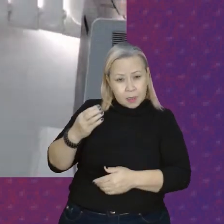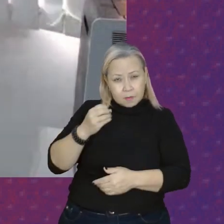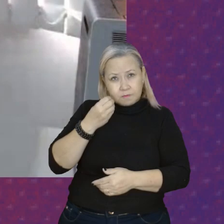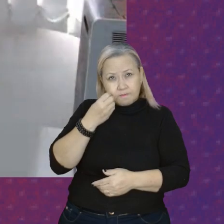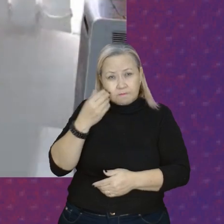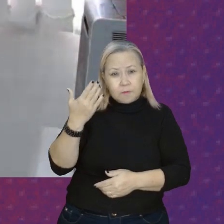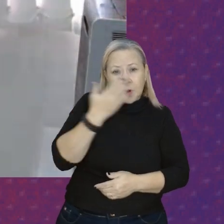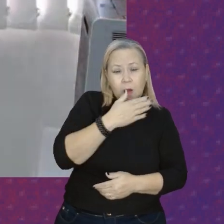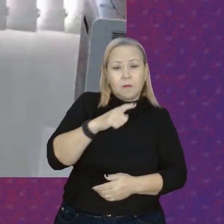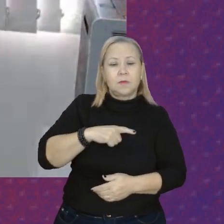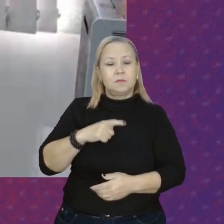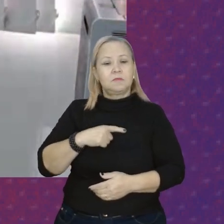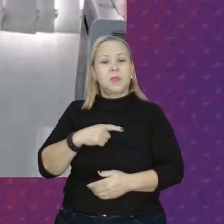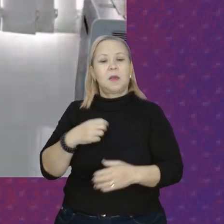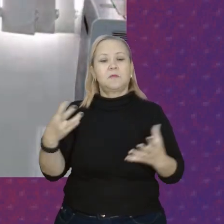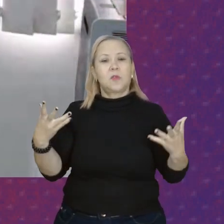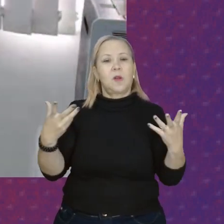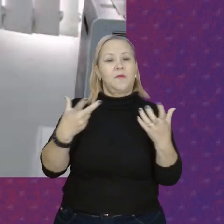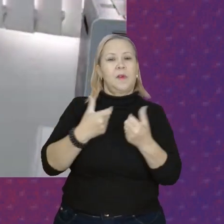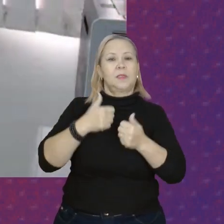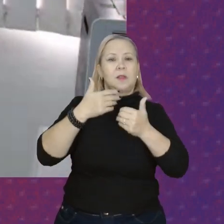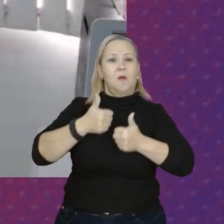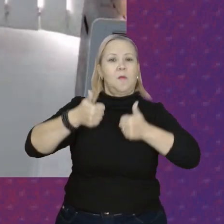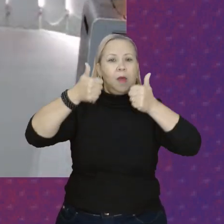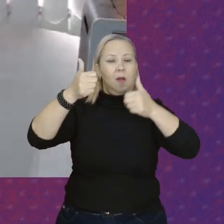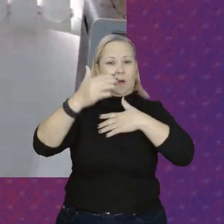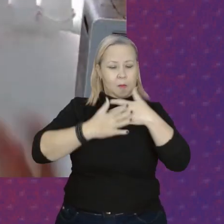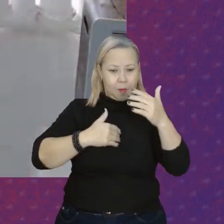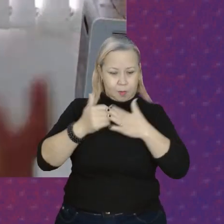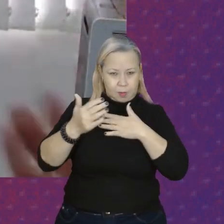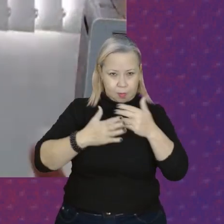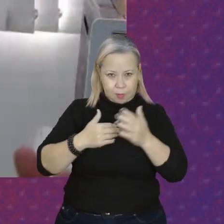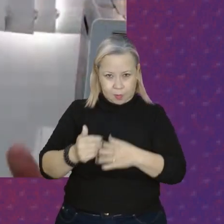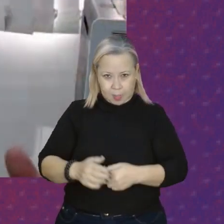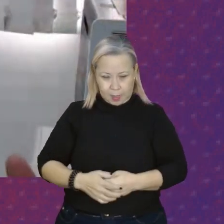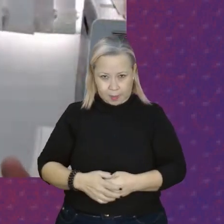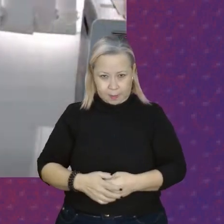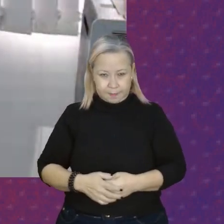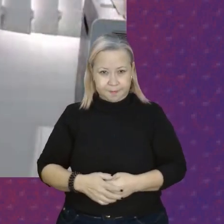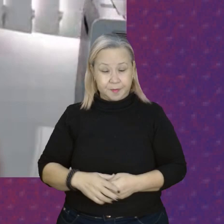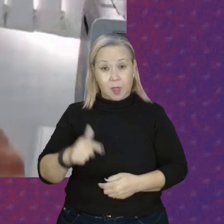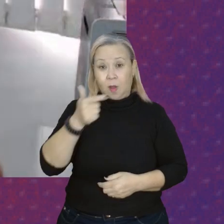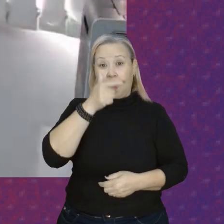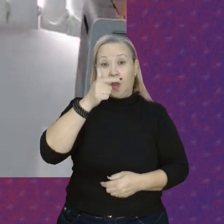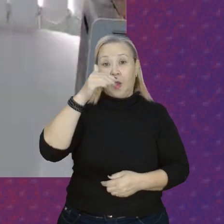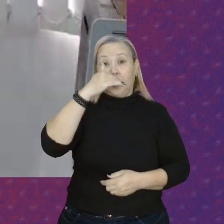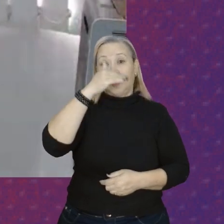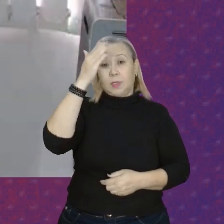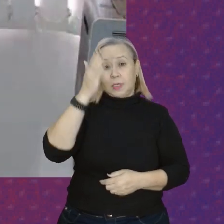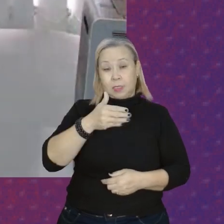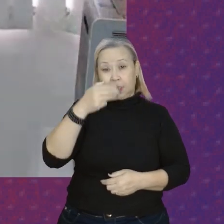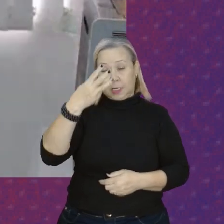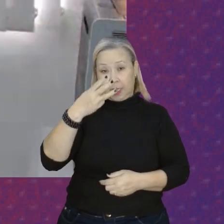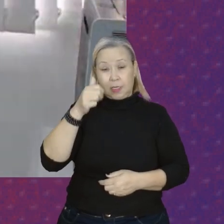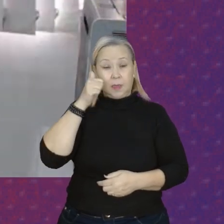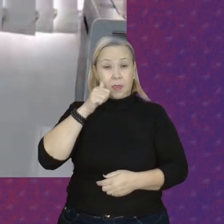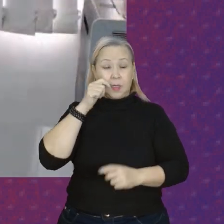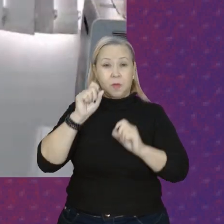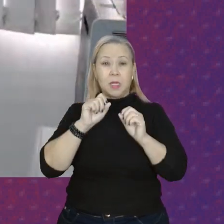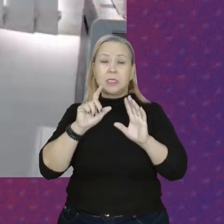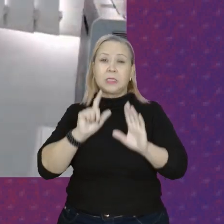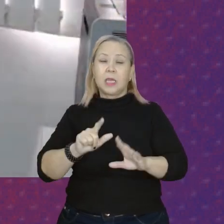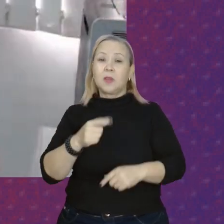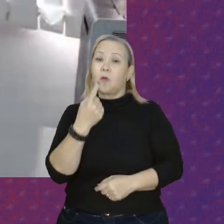qualificação profissional. Nós mulheres, né, 2/3 das mulheres da carreira magistério, por exemplo, hoje no país, tem pelo menos